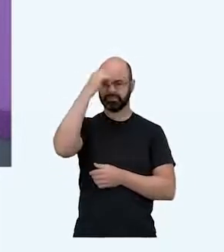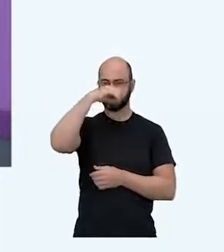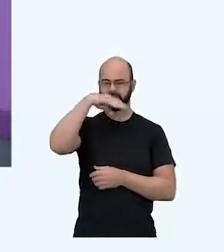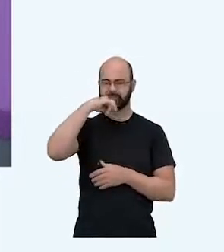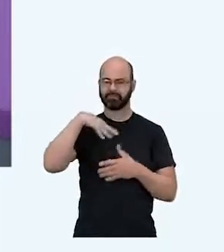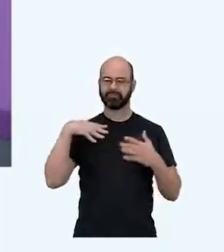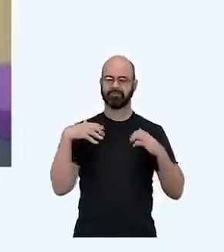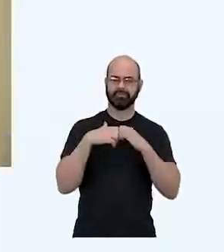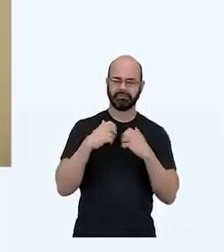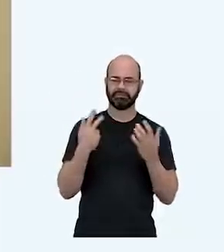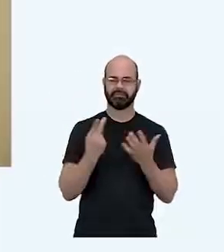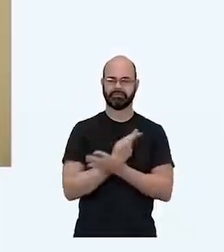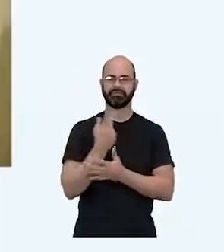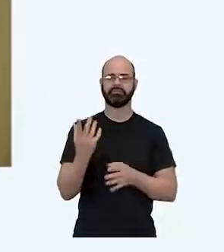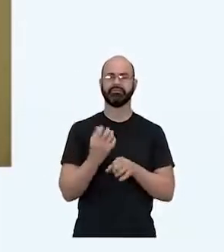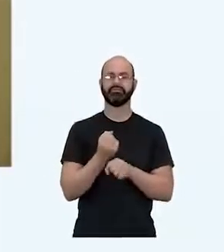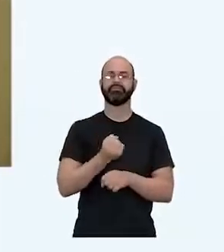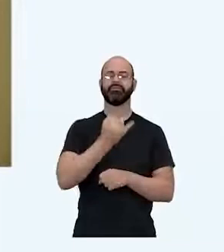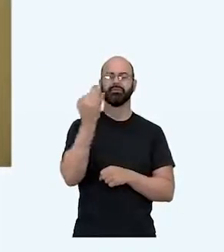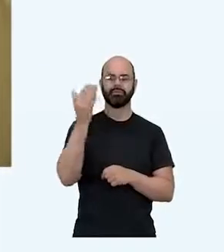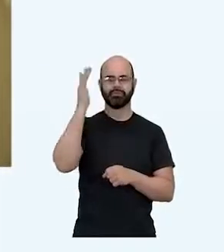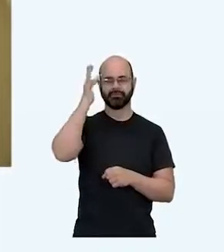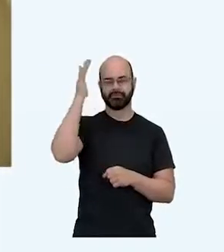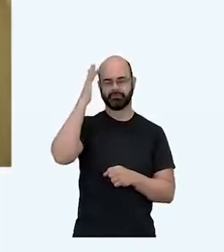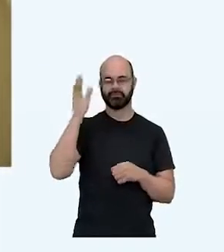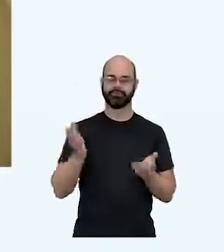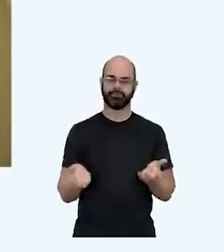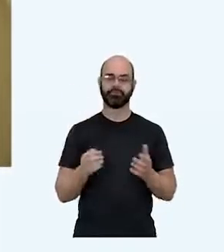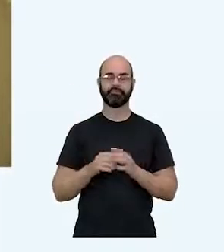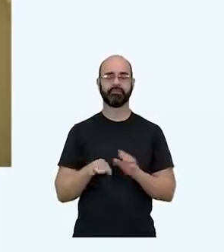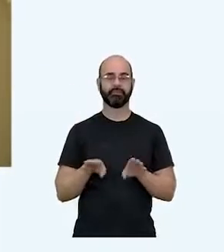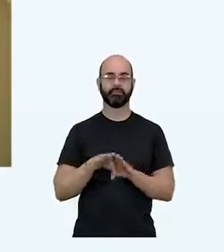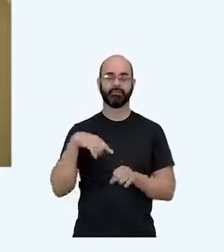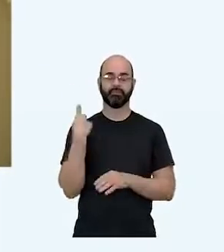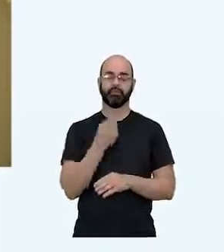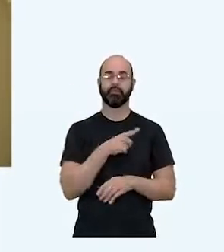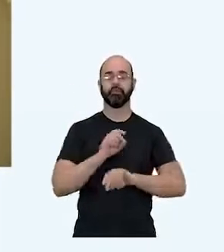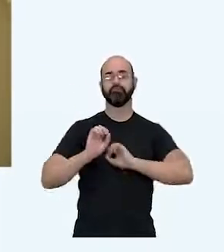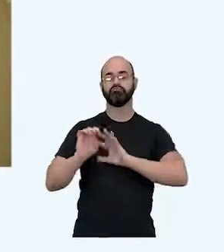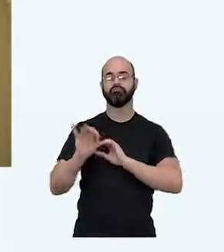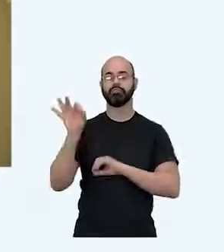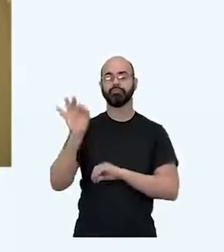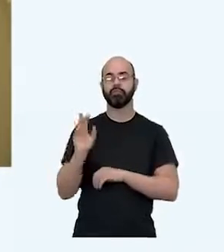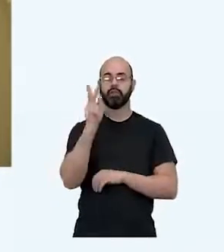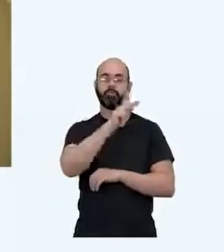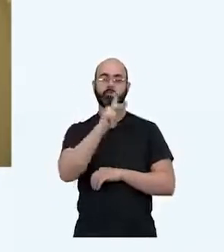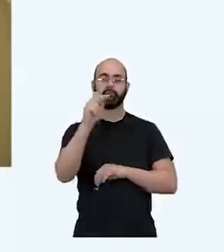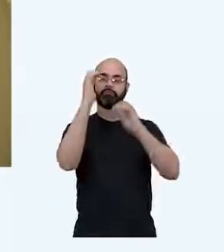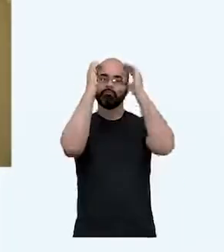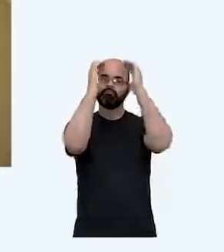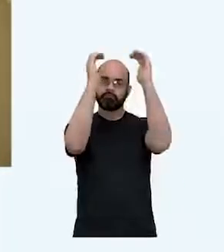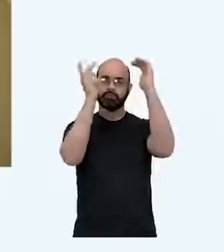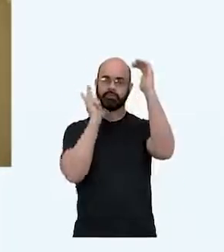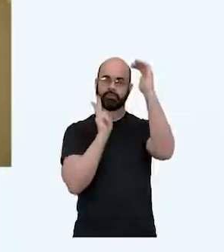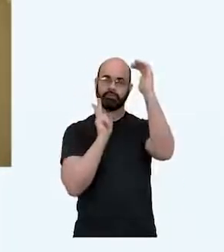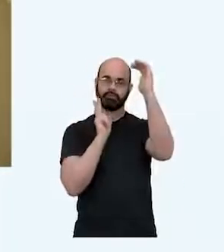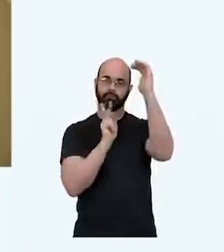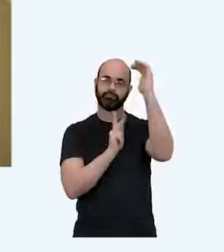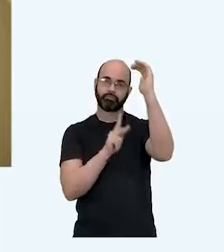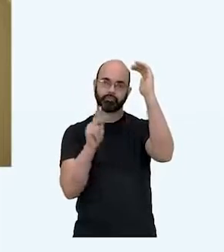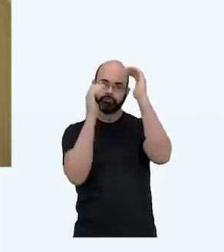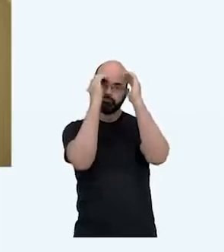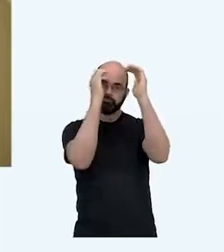aconteceriam? E nós temos direito à educação, mas o dever de sempre respeitar os professores. Senão, o que seria de